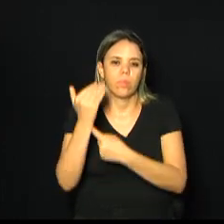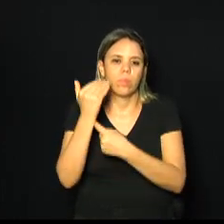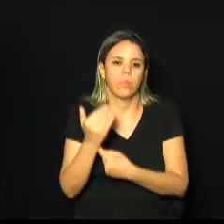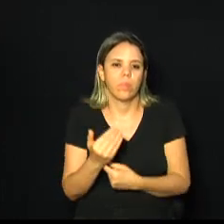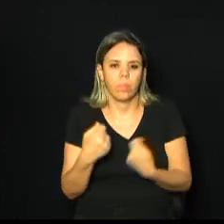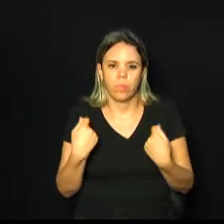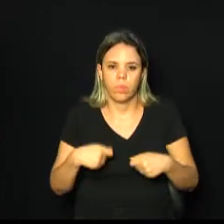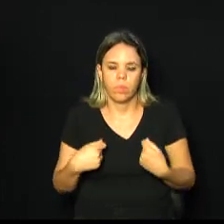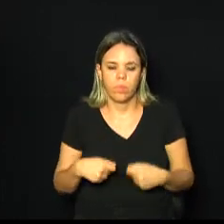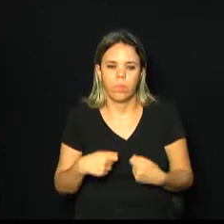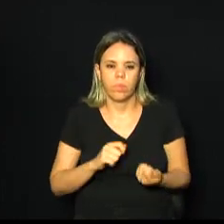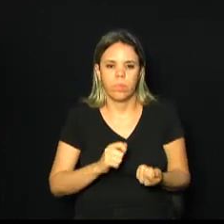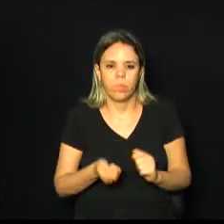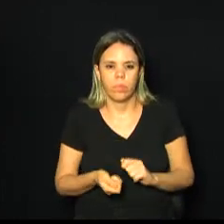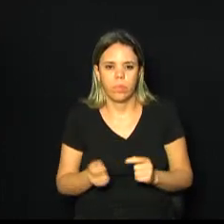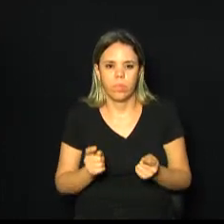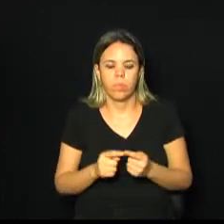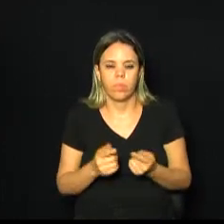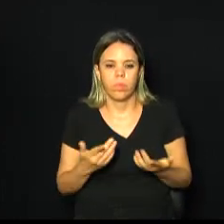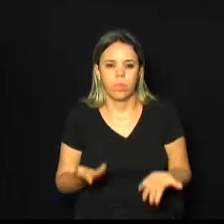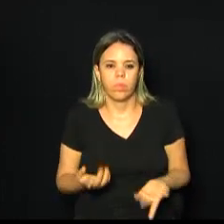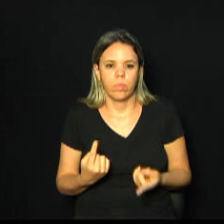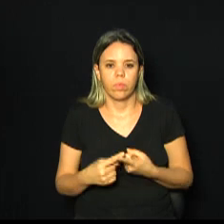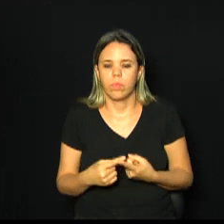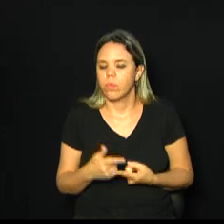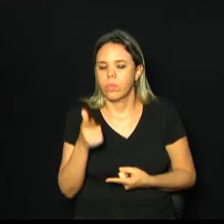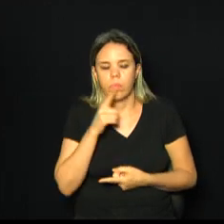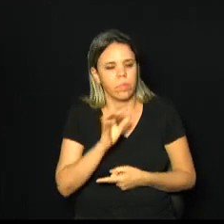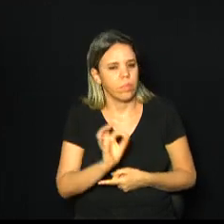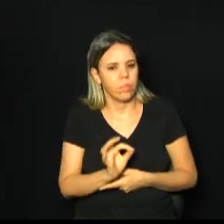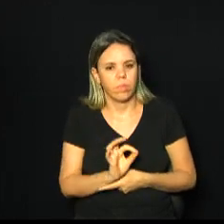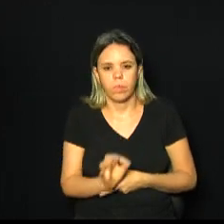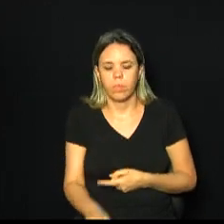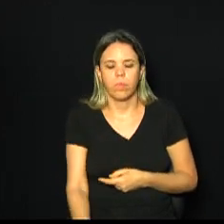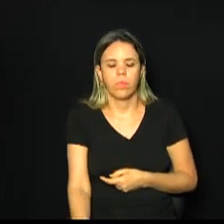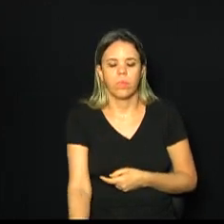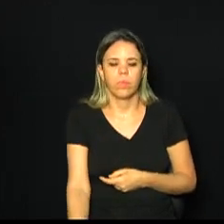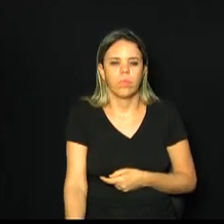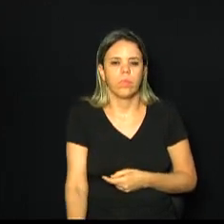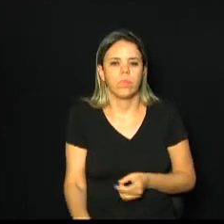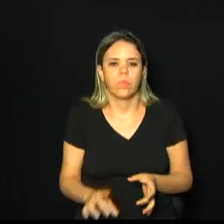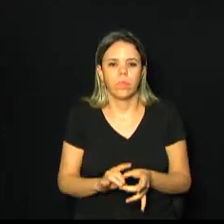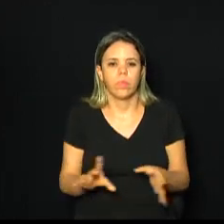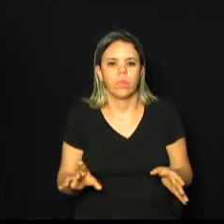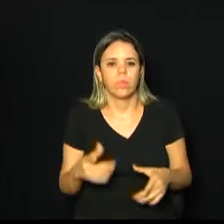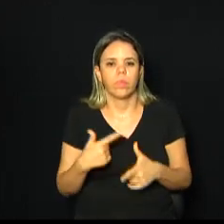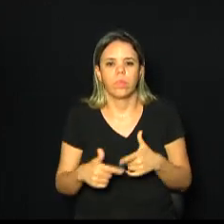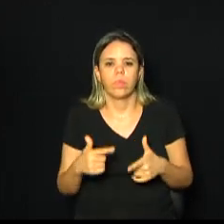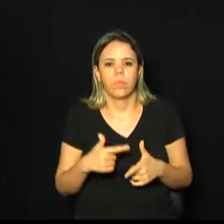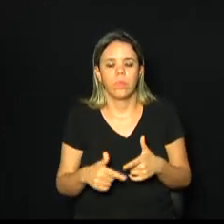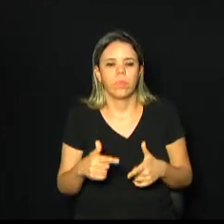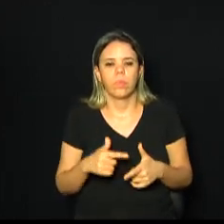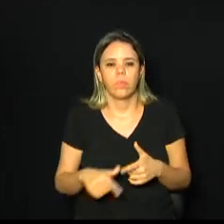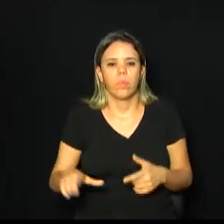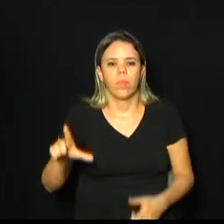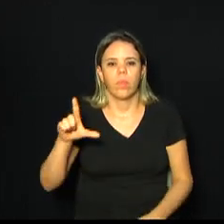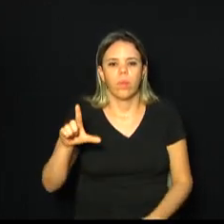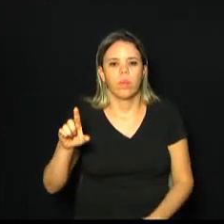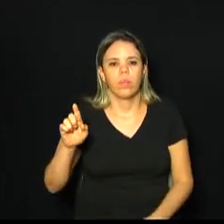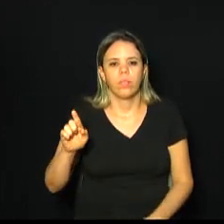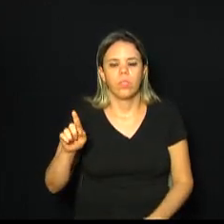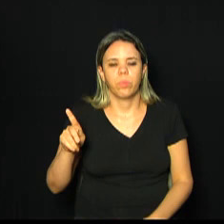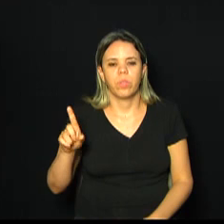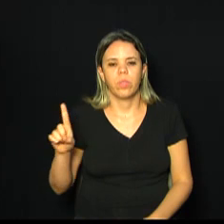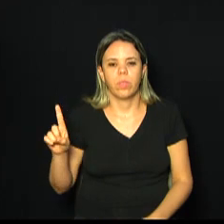ser muito bem adequada, porque senão você não vai conseguir se livrar dos problemas que essa LGPD pode criar para a